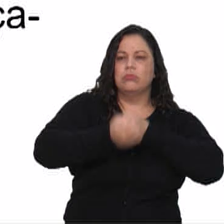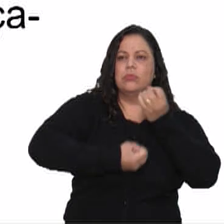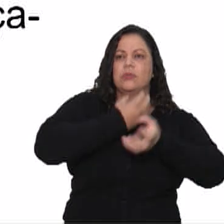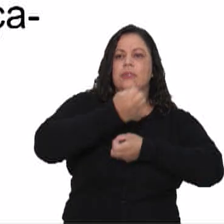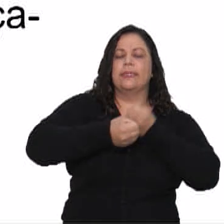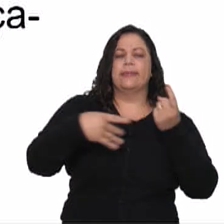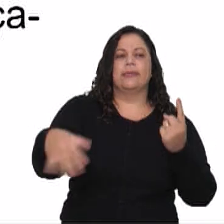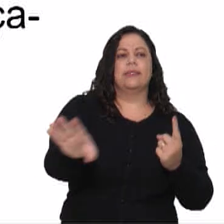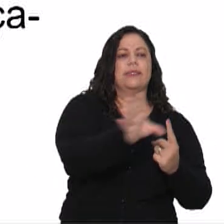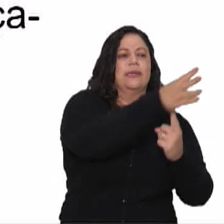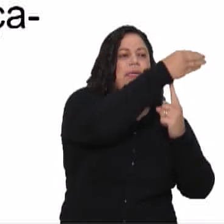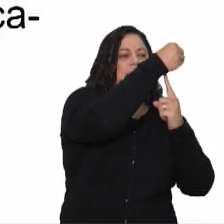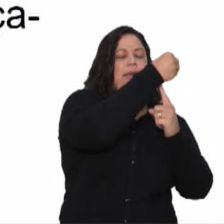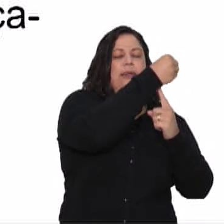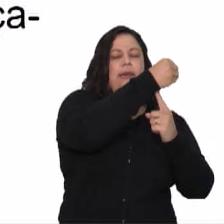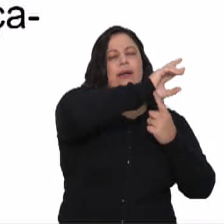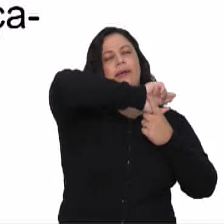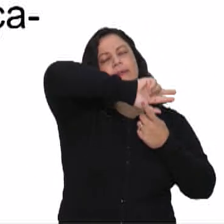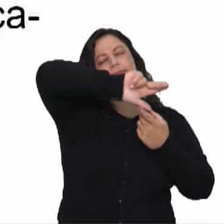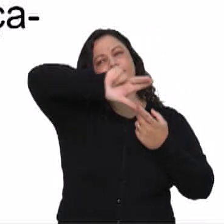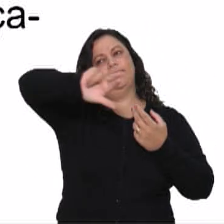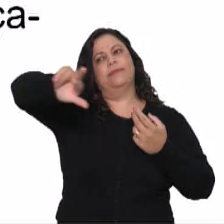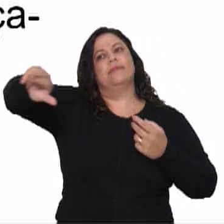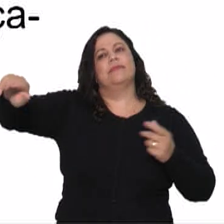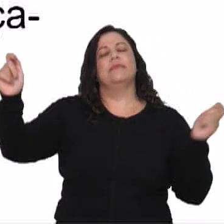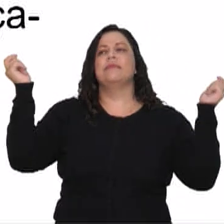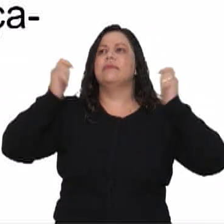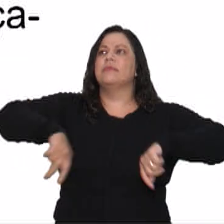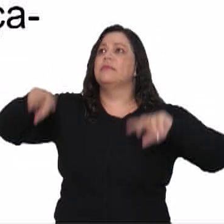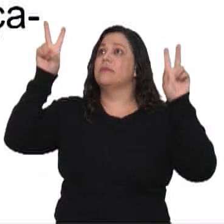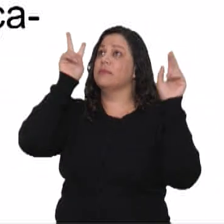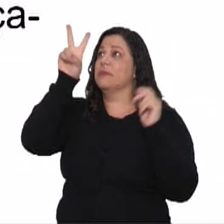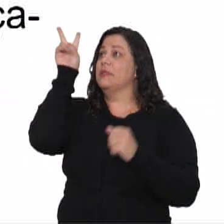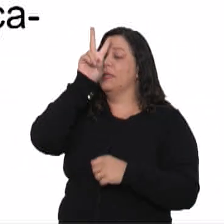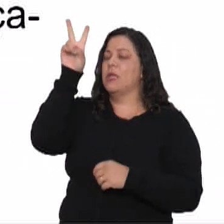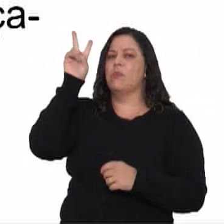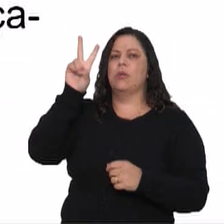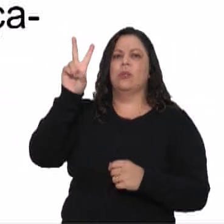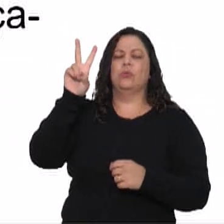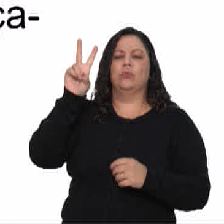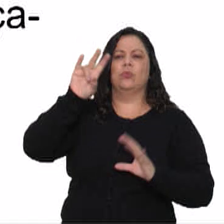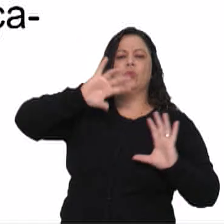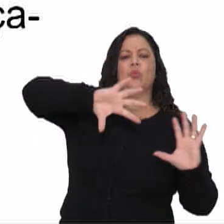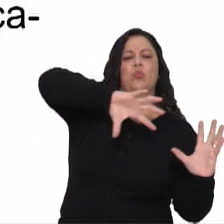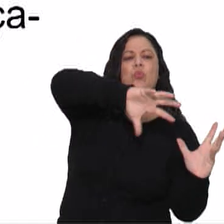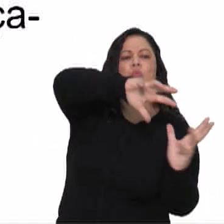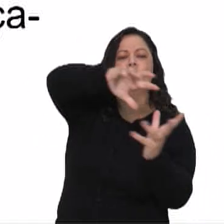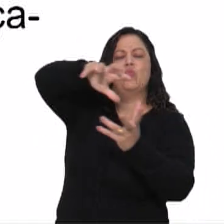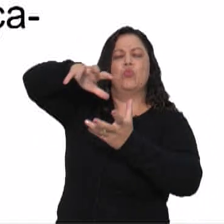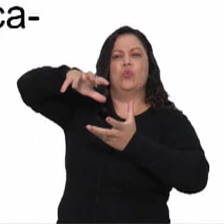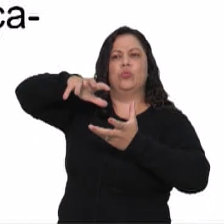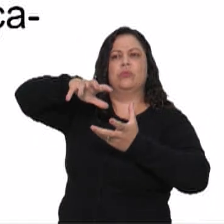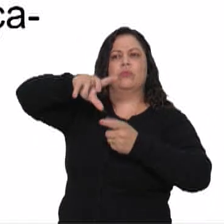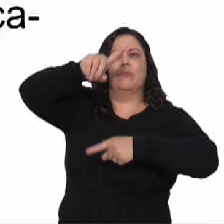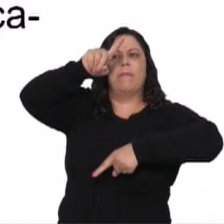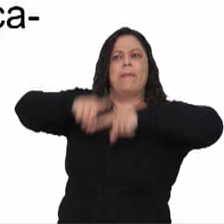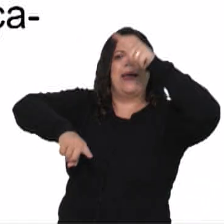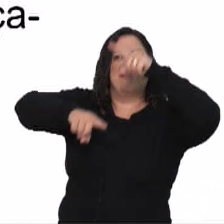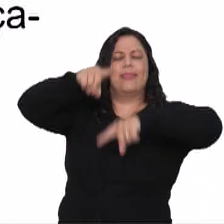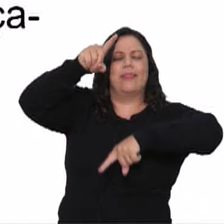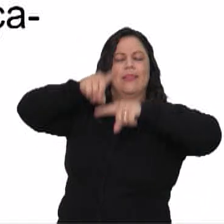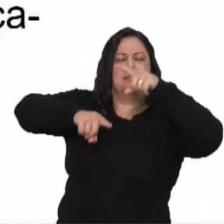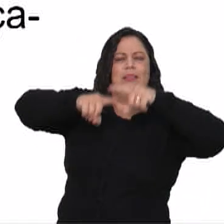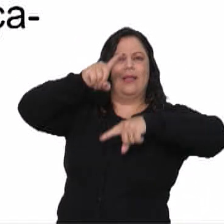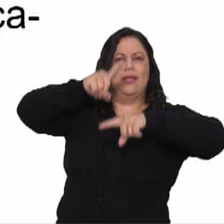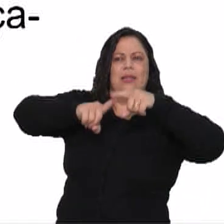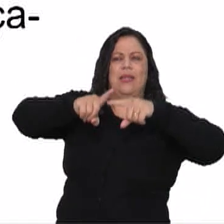geral, lembrando que os sentidos e o mundo material nos enganam, algo contido em todos